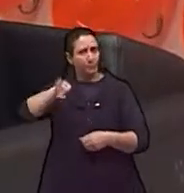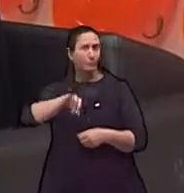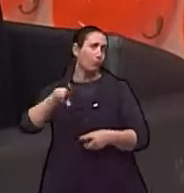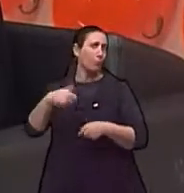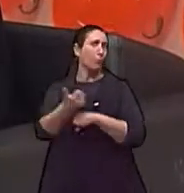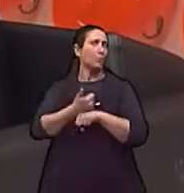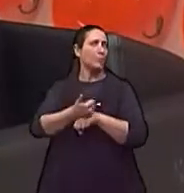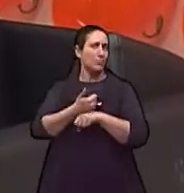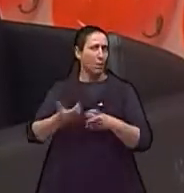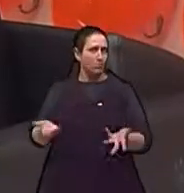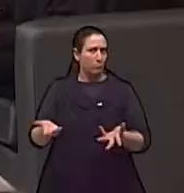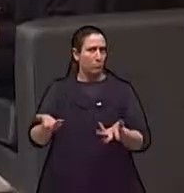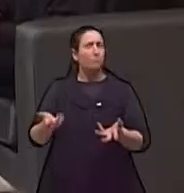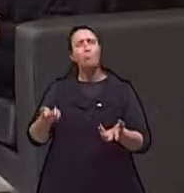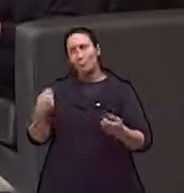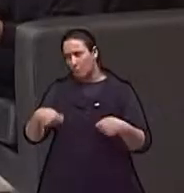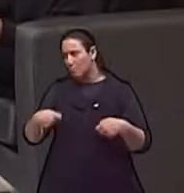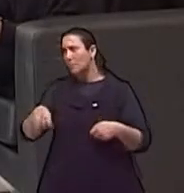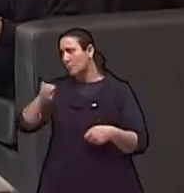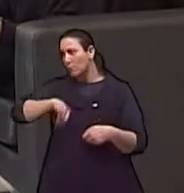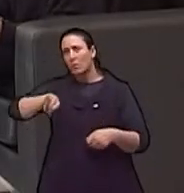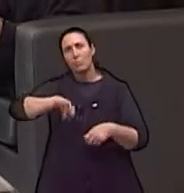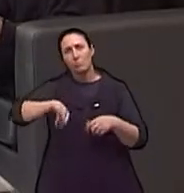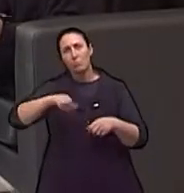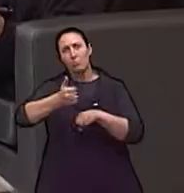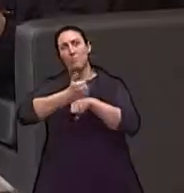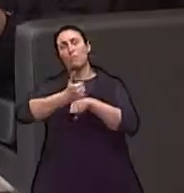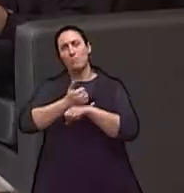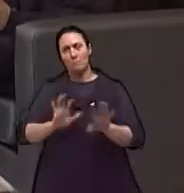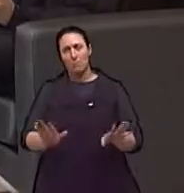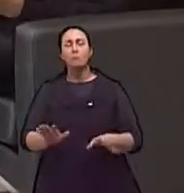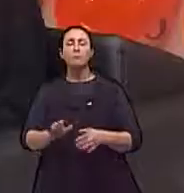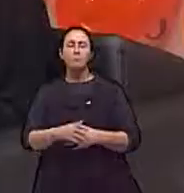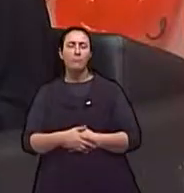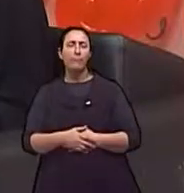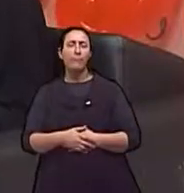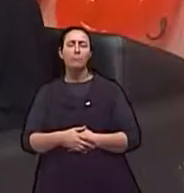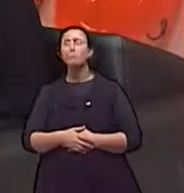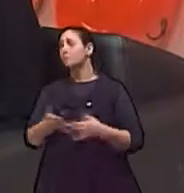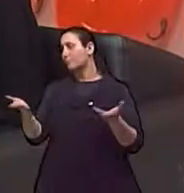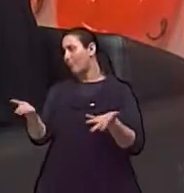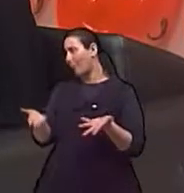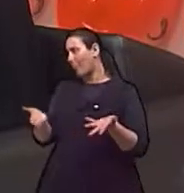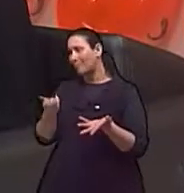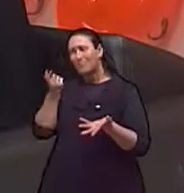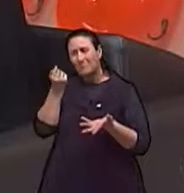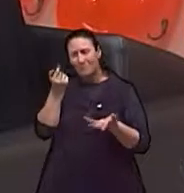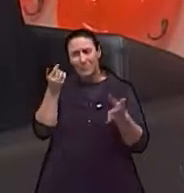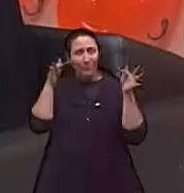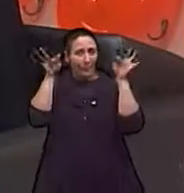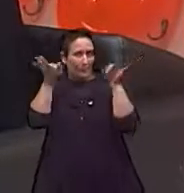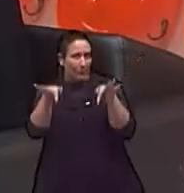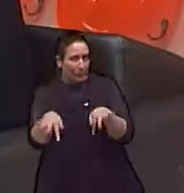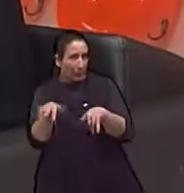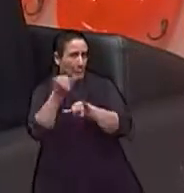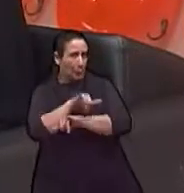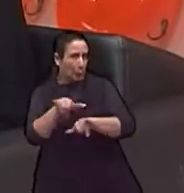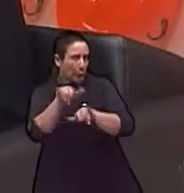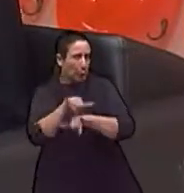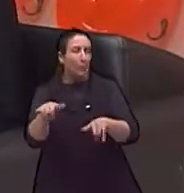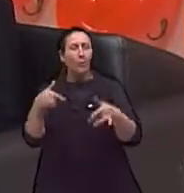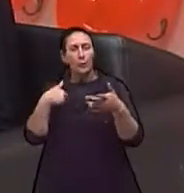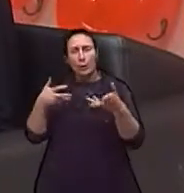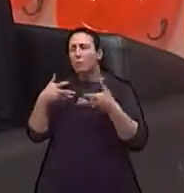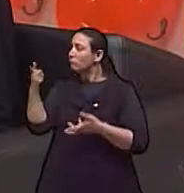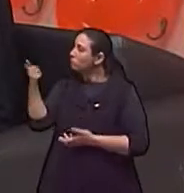profissão tem que virar uma profissão né Doutor que ainda não é né bom mas a gente tá no final do programa e eu queria que o senhor